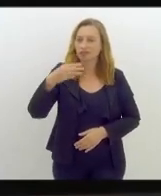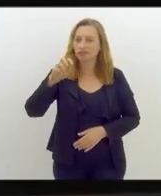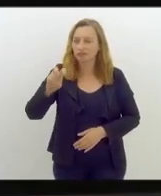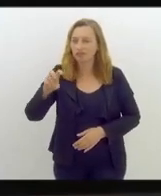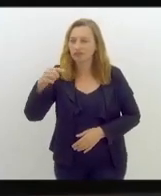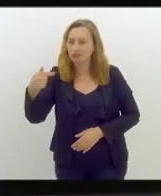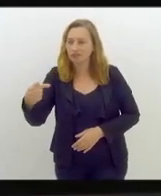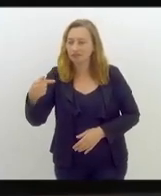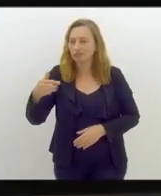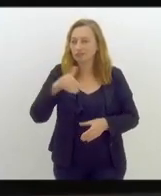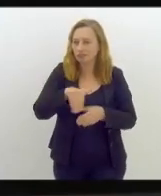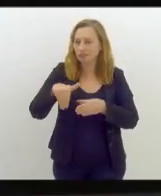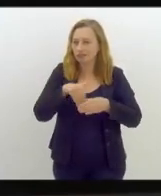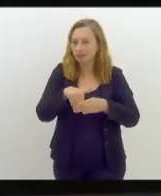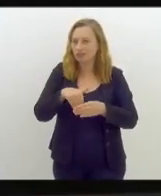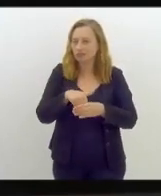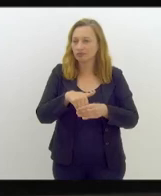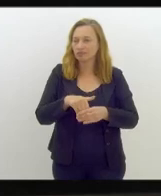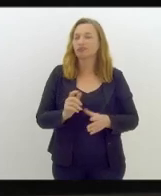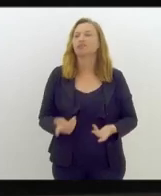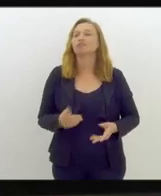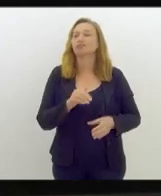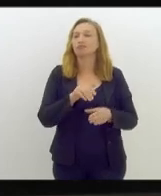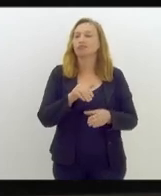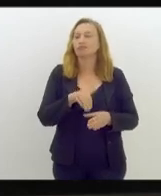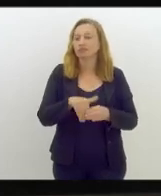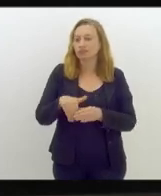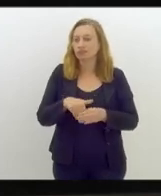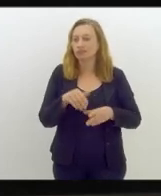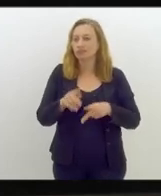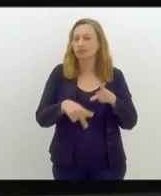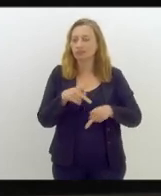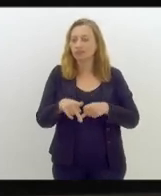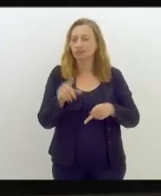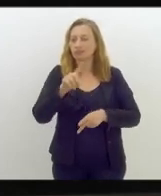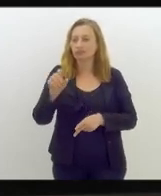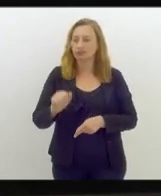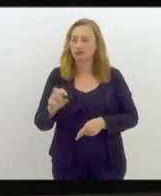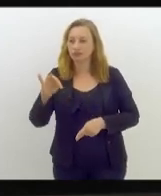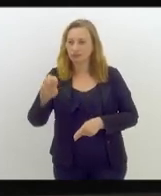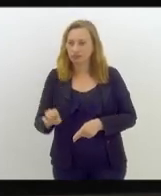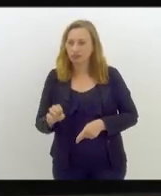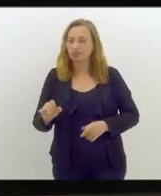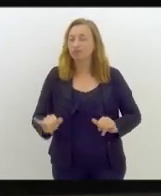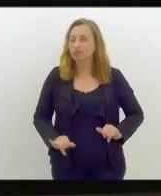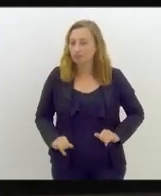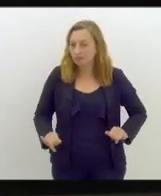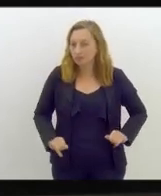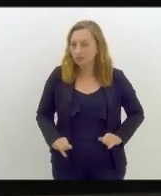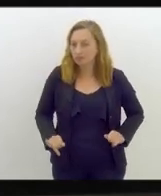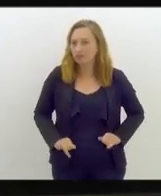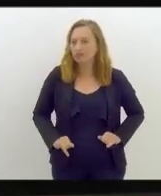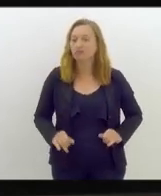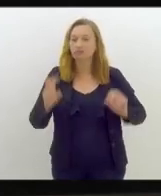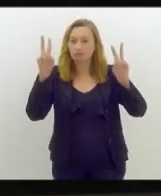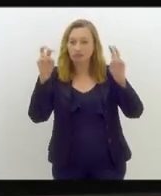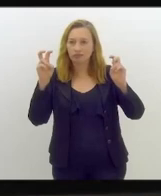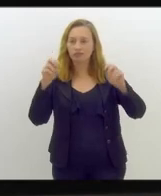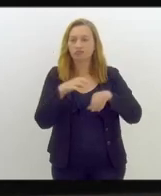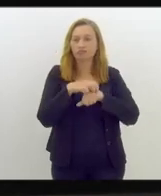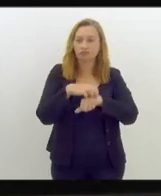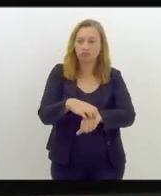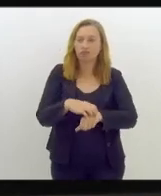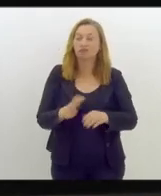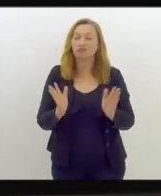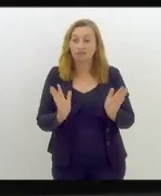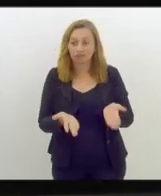60.357 votos. Votos da população da Zona Oeste, aquela população trabalhadora que sofre tanto com a questão do transporte.